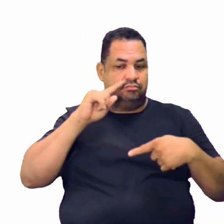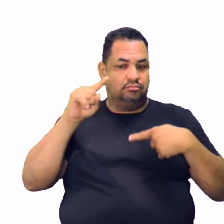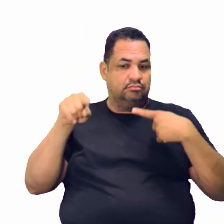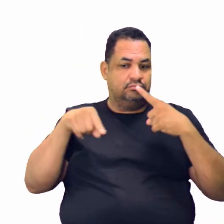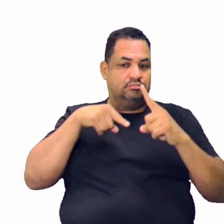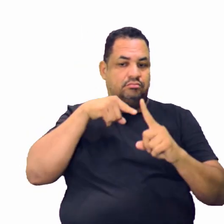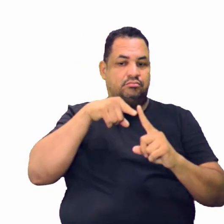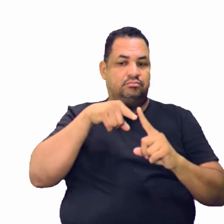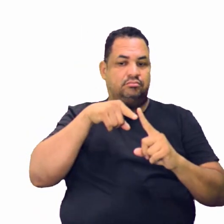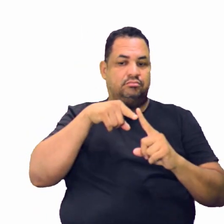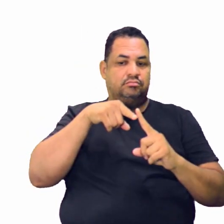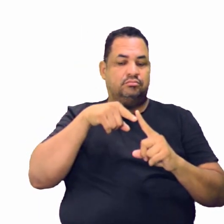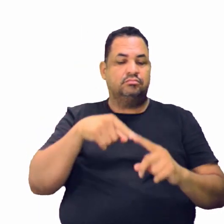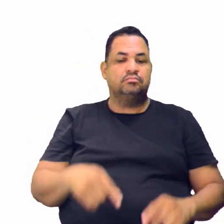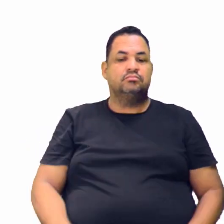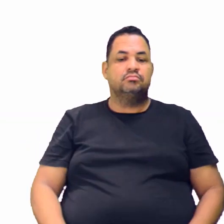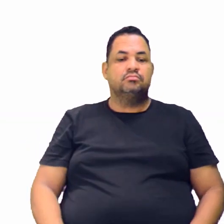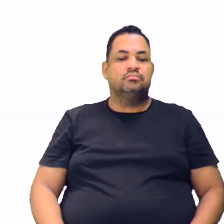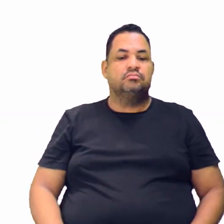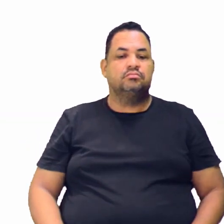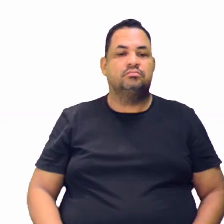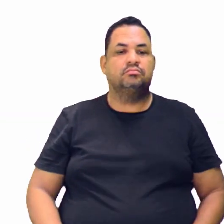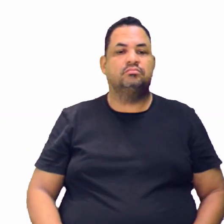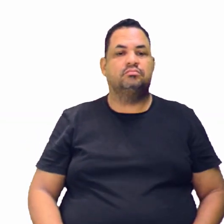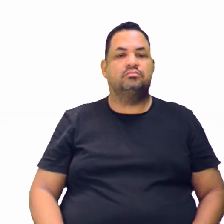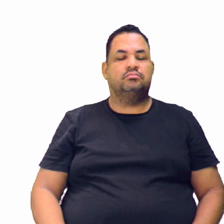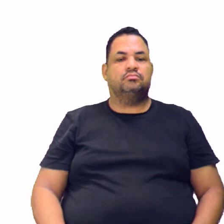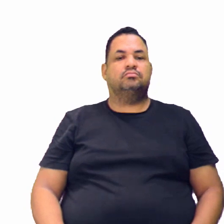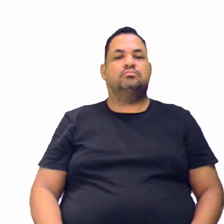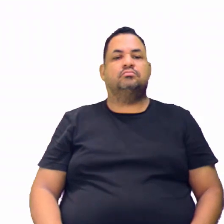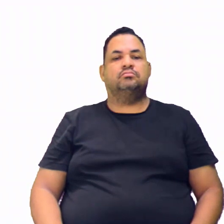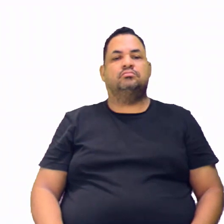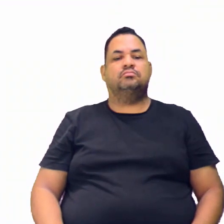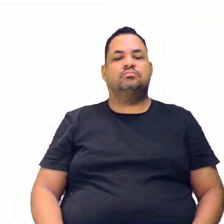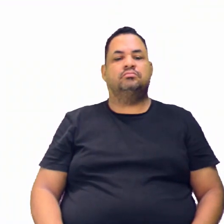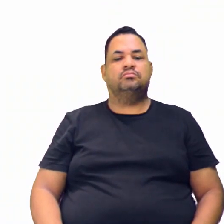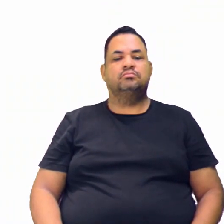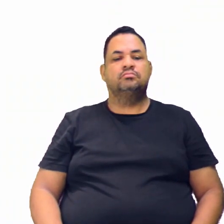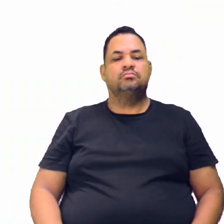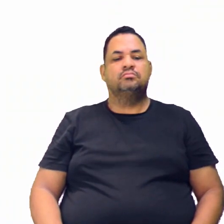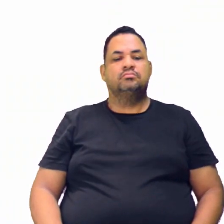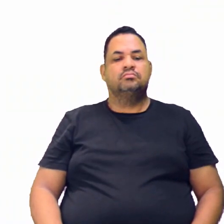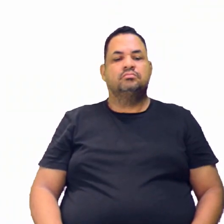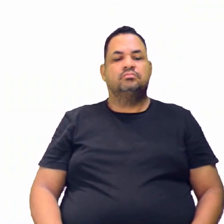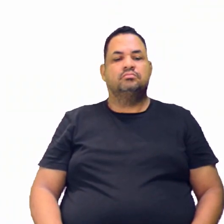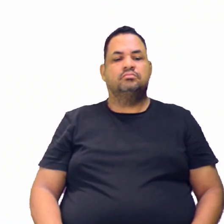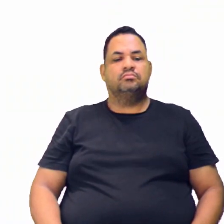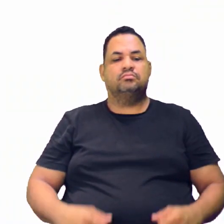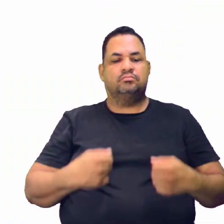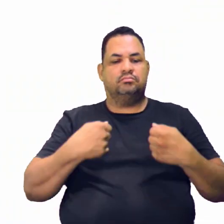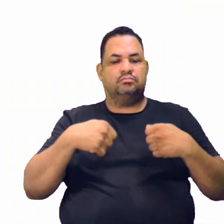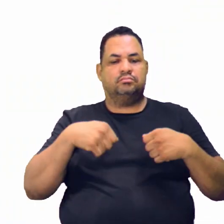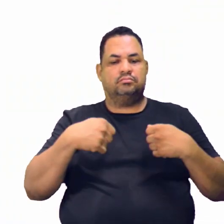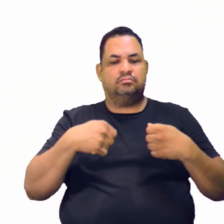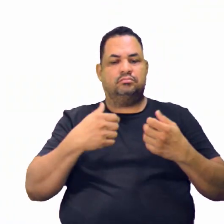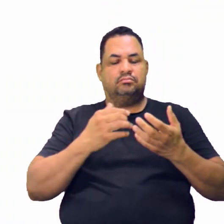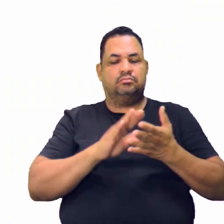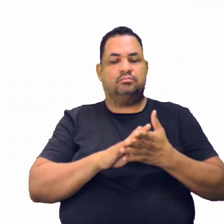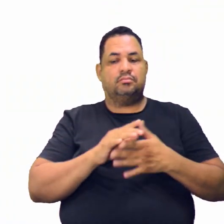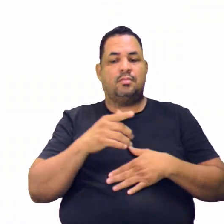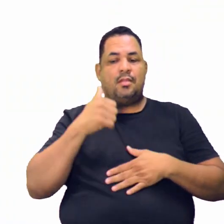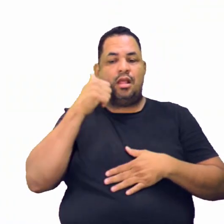finalidade. Beleza? Vamos lá então, amadinhos. Opa, faltou mais uma aqui, né? É necessário que ela